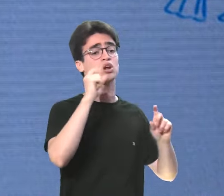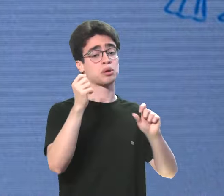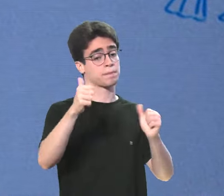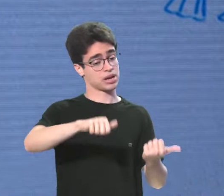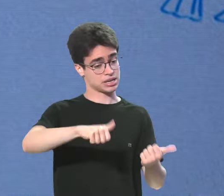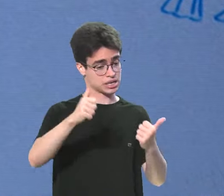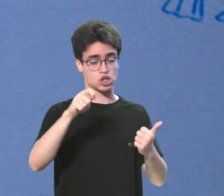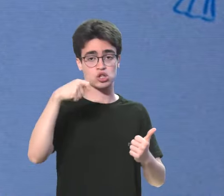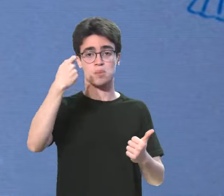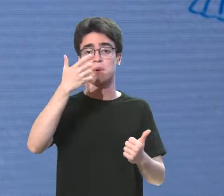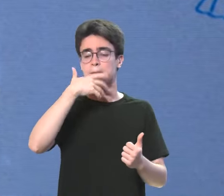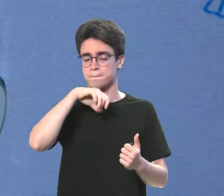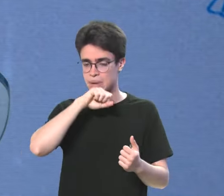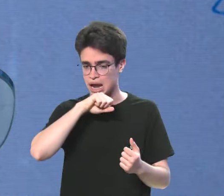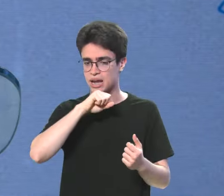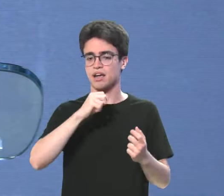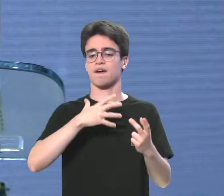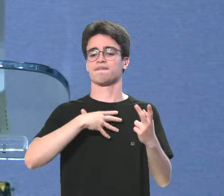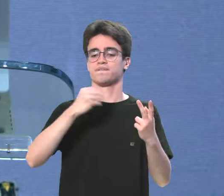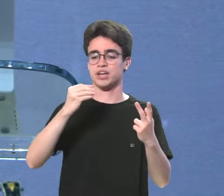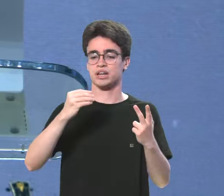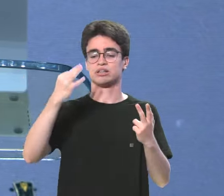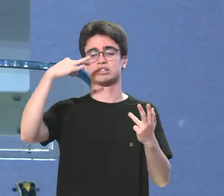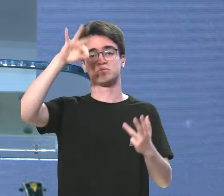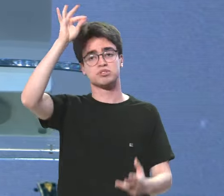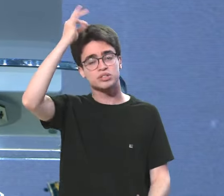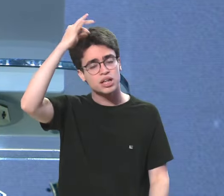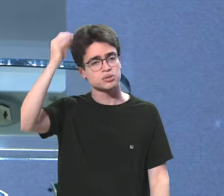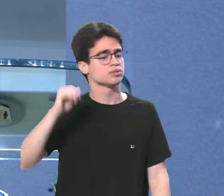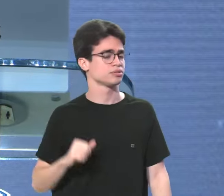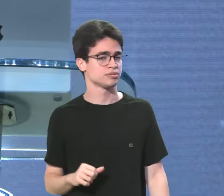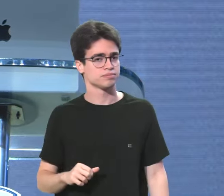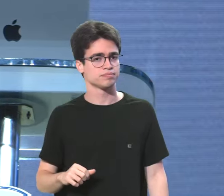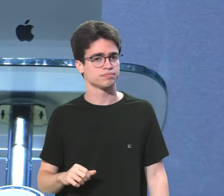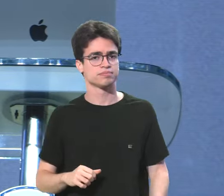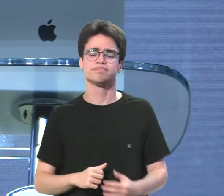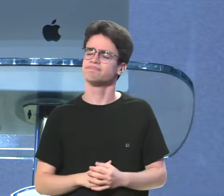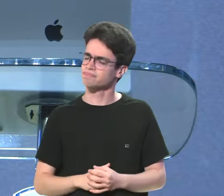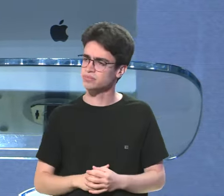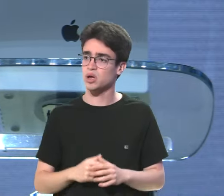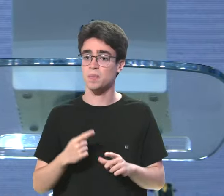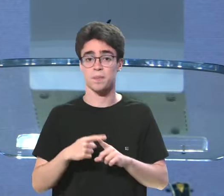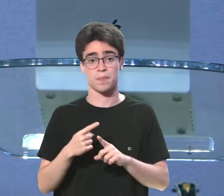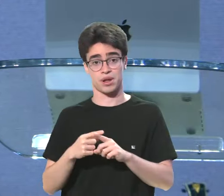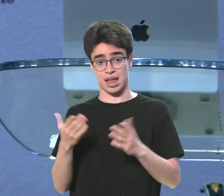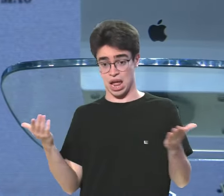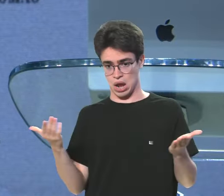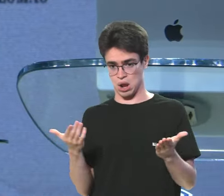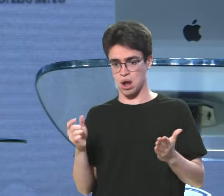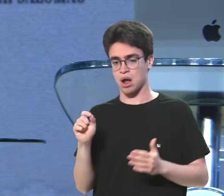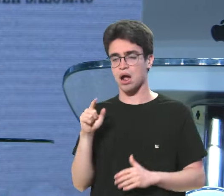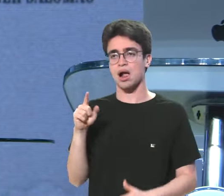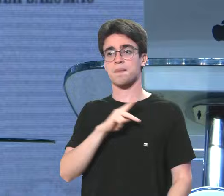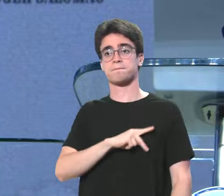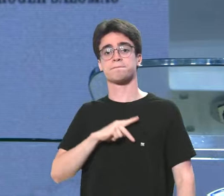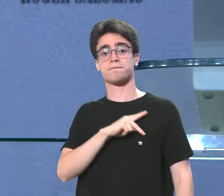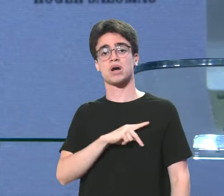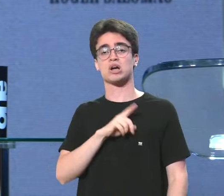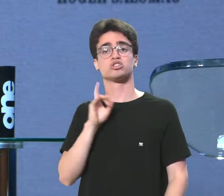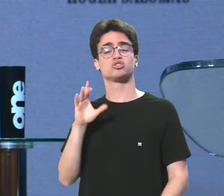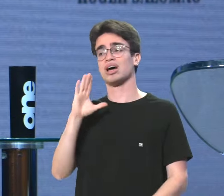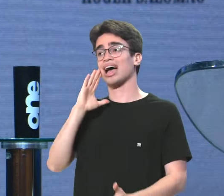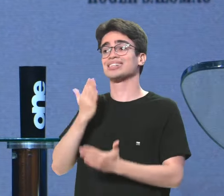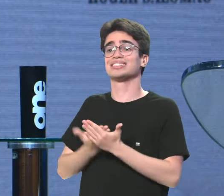pai do filho e do Espírito Santo até agora Paulo só acreditava no Deus pai que era o senhor